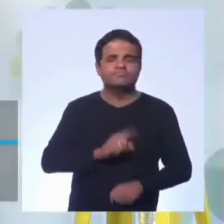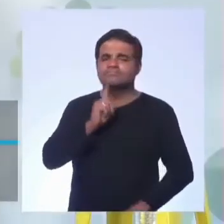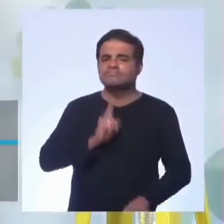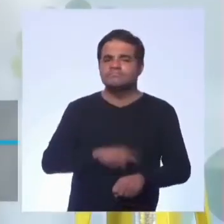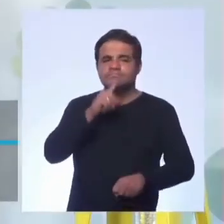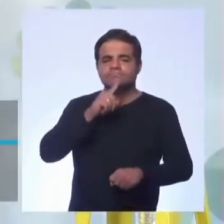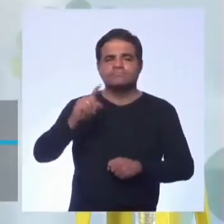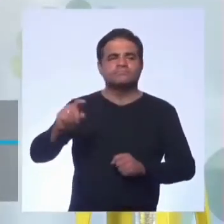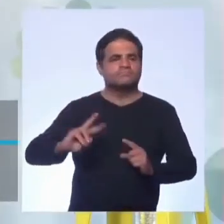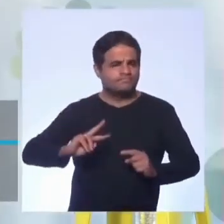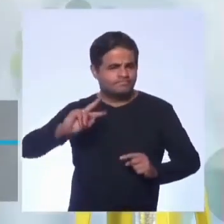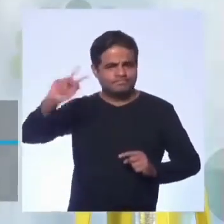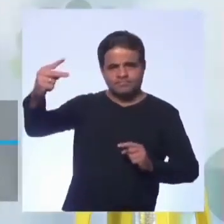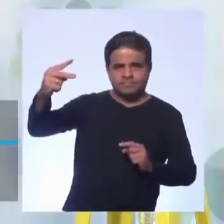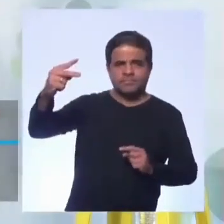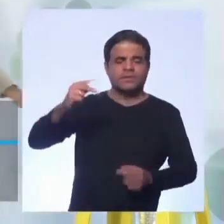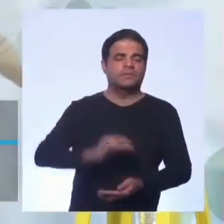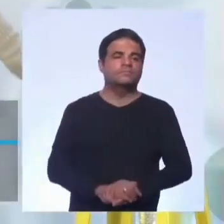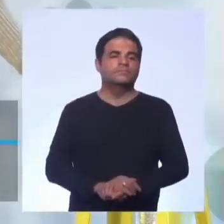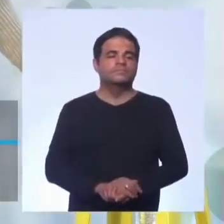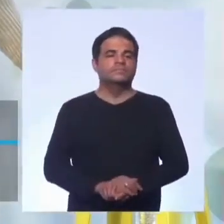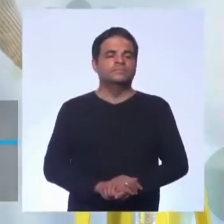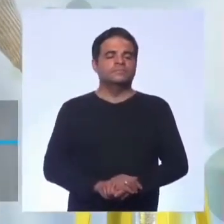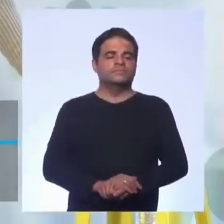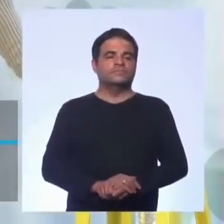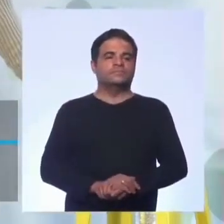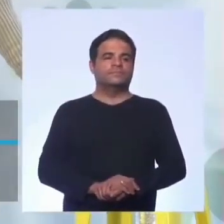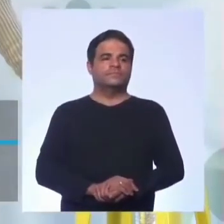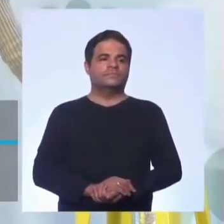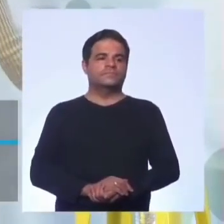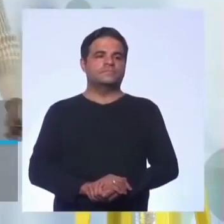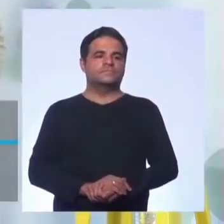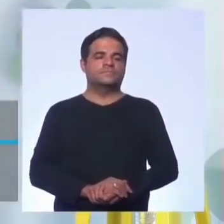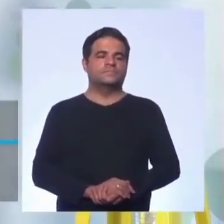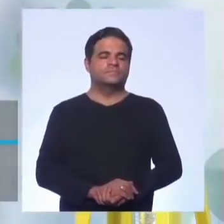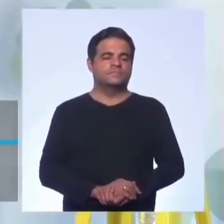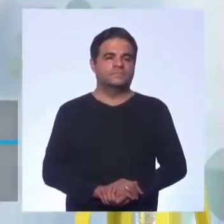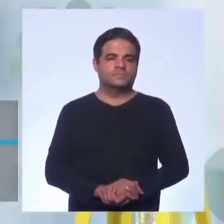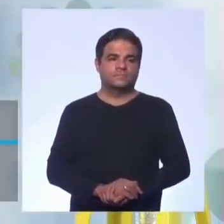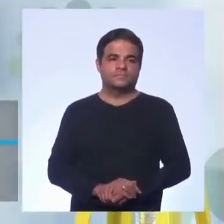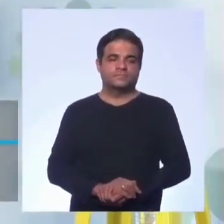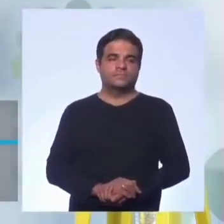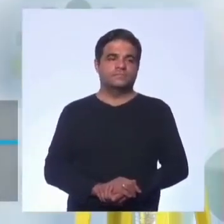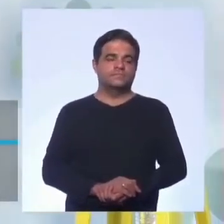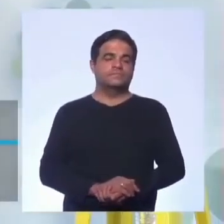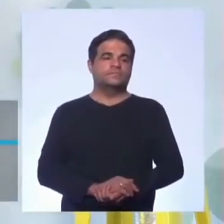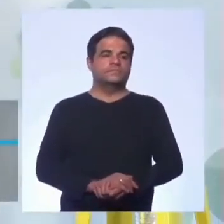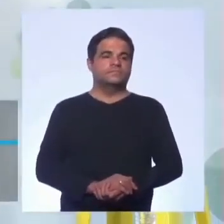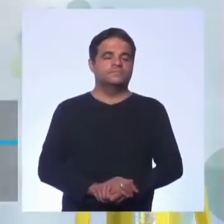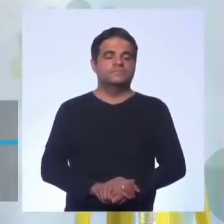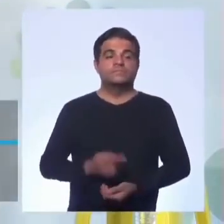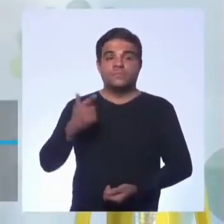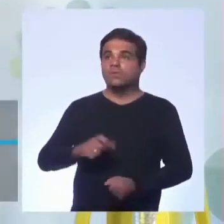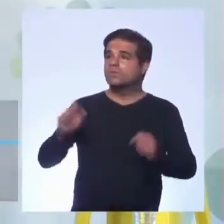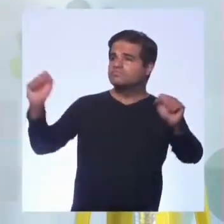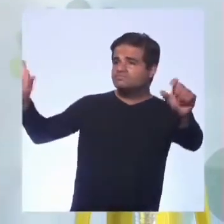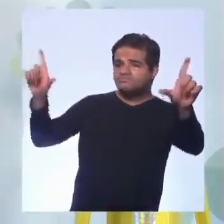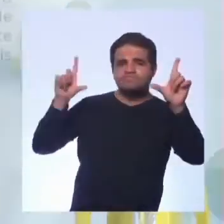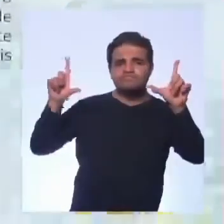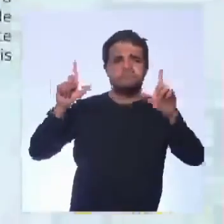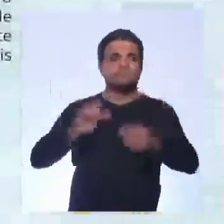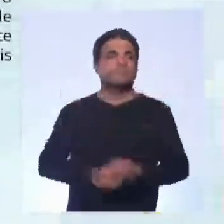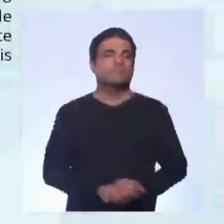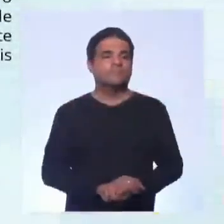momento da revanche. Legal? Vamos lá, vamos continuar. Próxima tela.